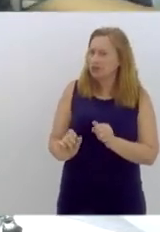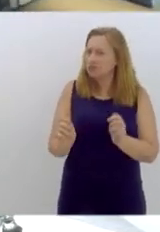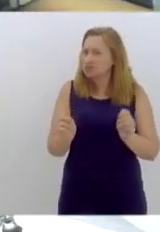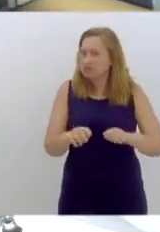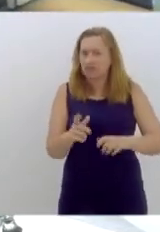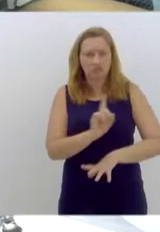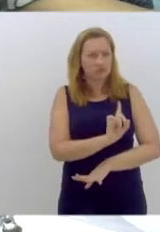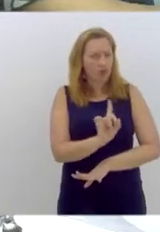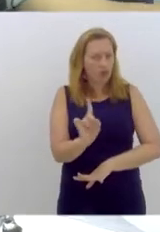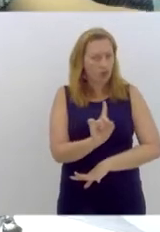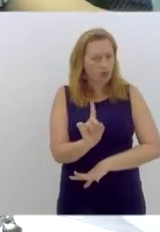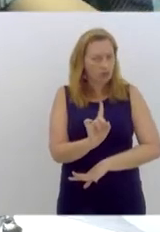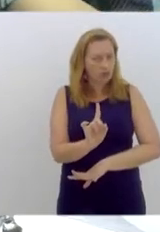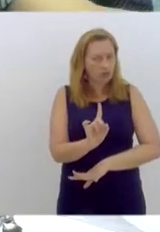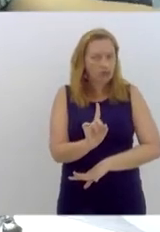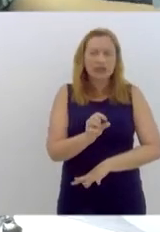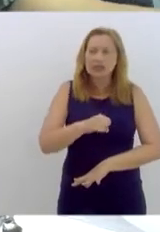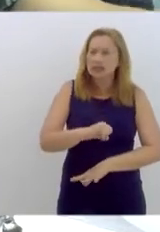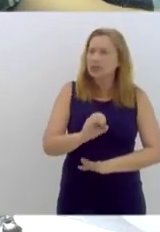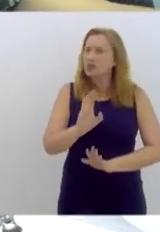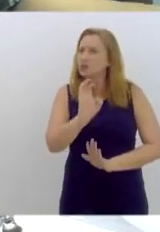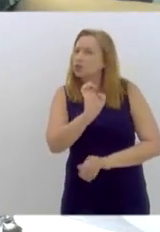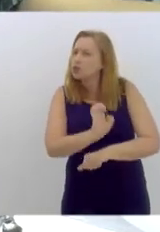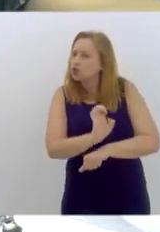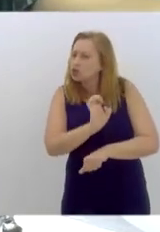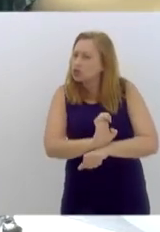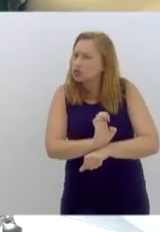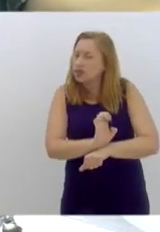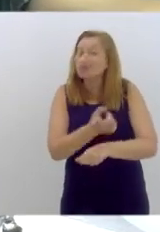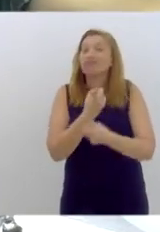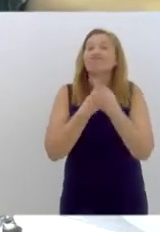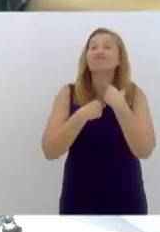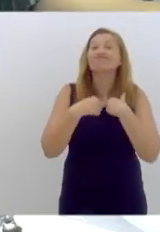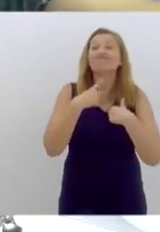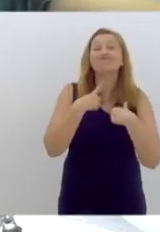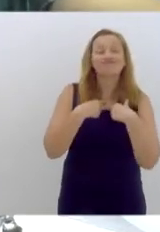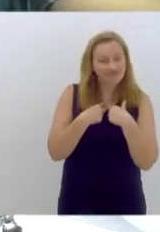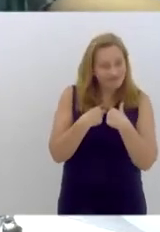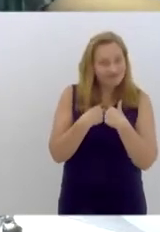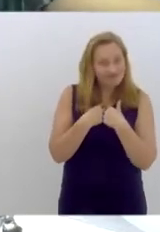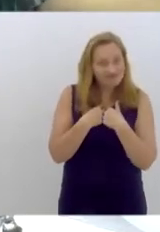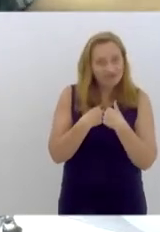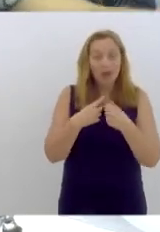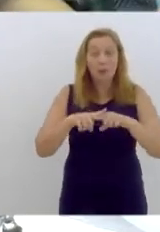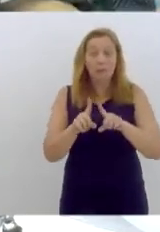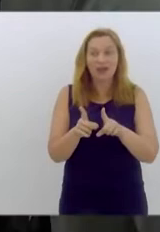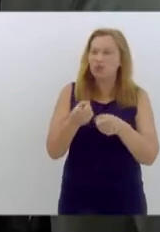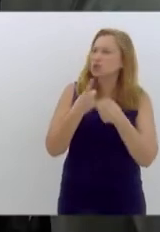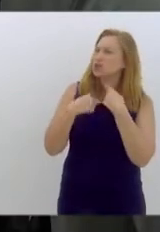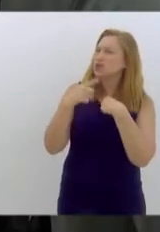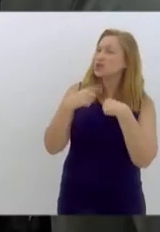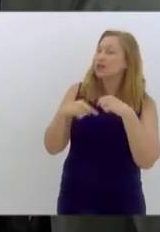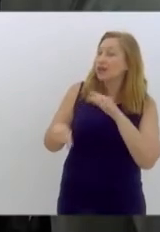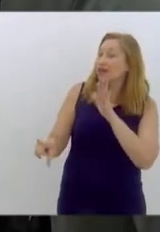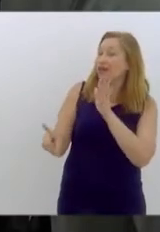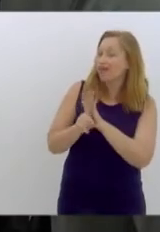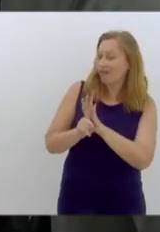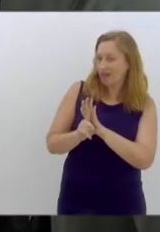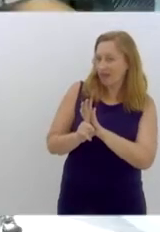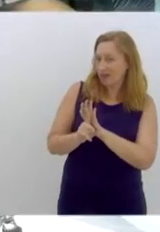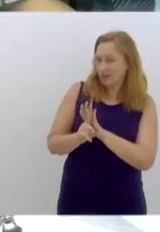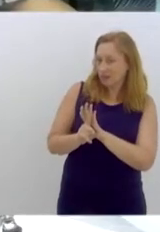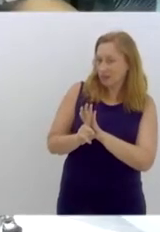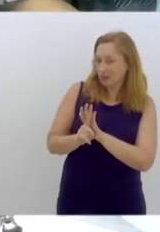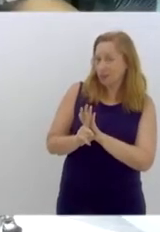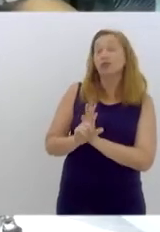compensação. Se o Estado assim o desejar, mas o desejar em lei,